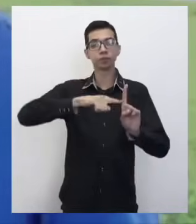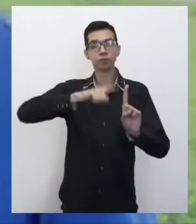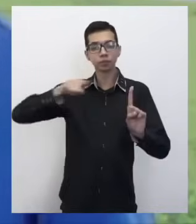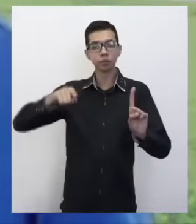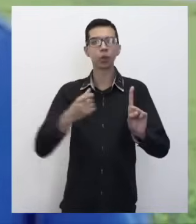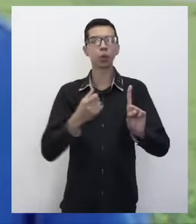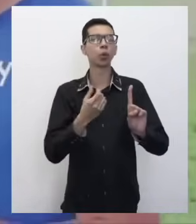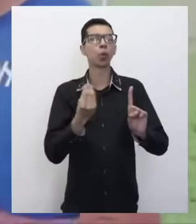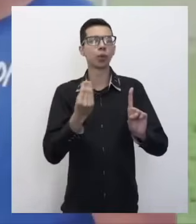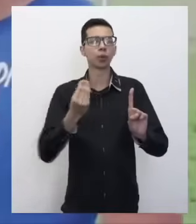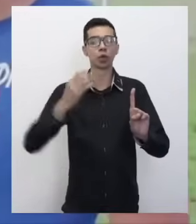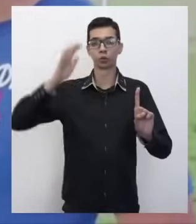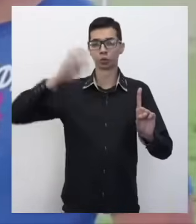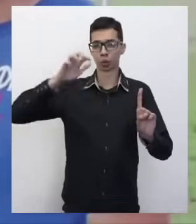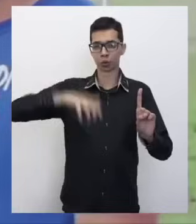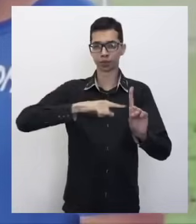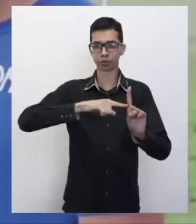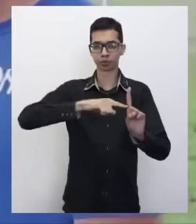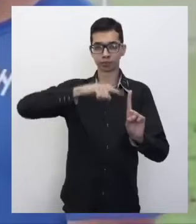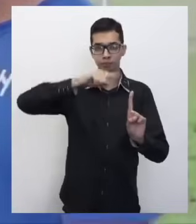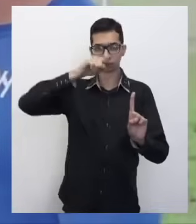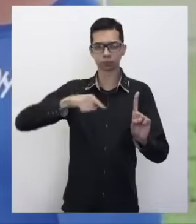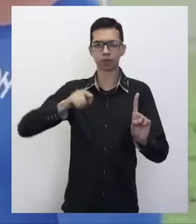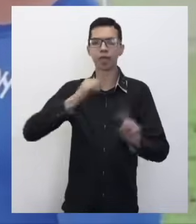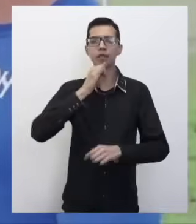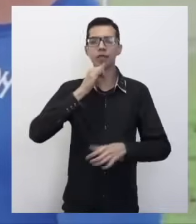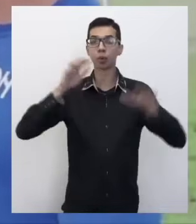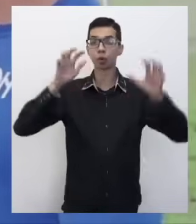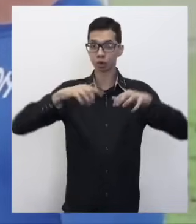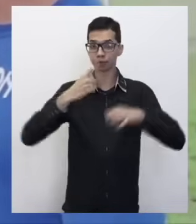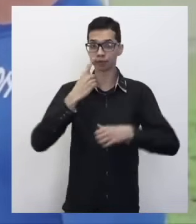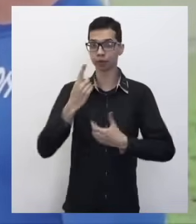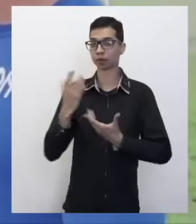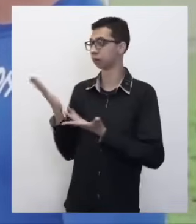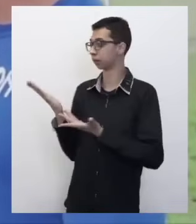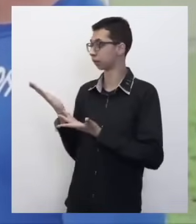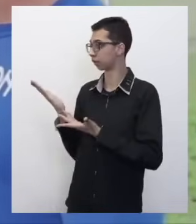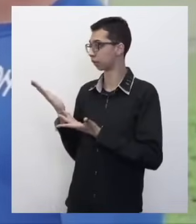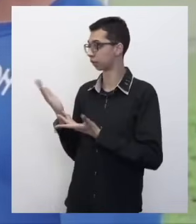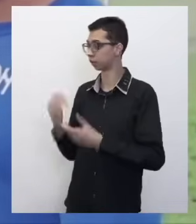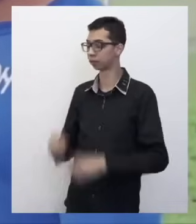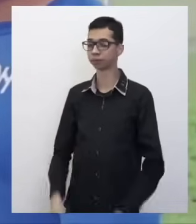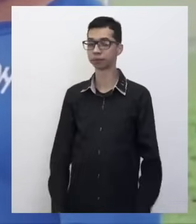de chuva que está ocorrendo. Suponhamos que aqui fosse chuva, né? Ela vai chover, né?